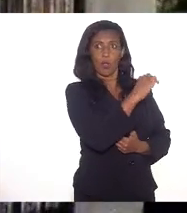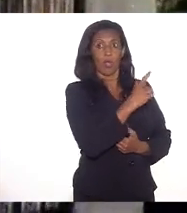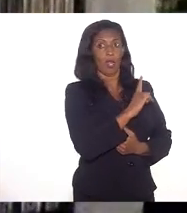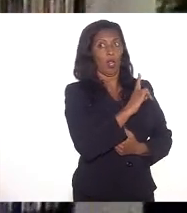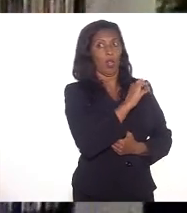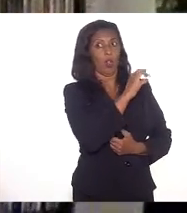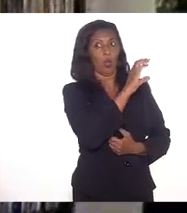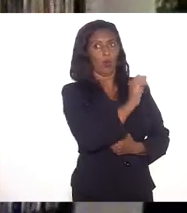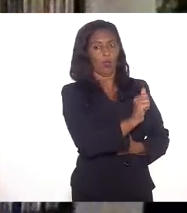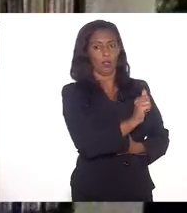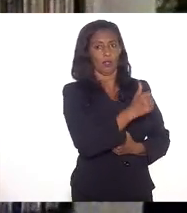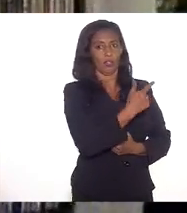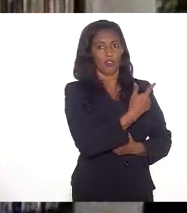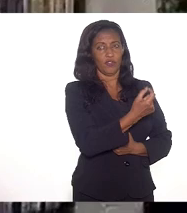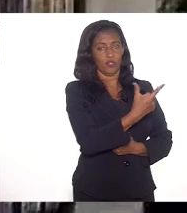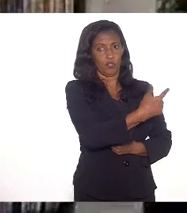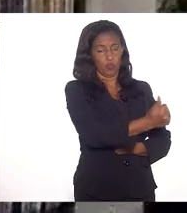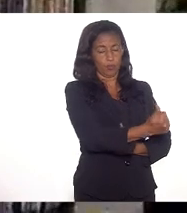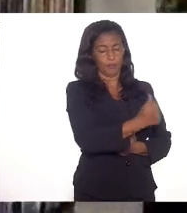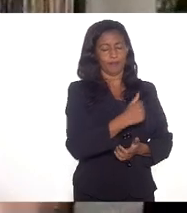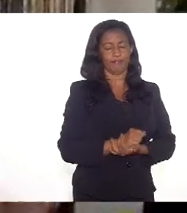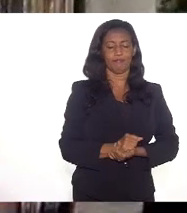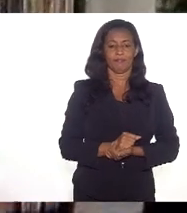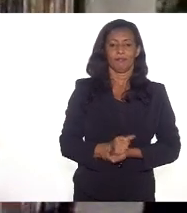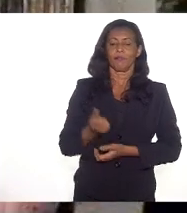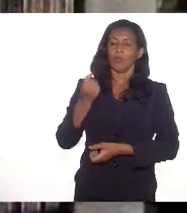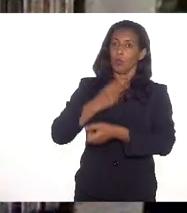2021. No ano passado,